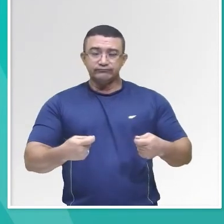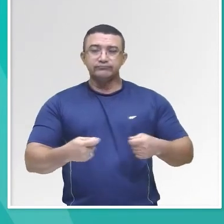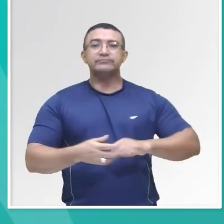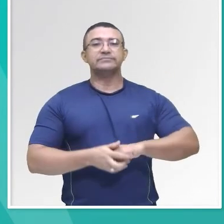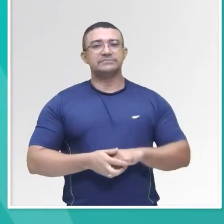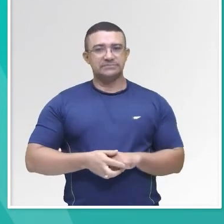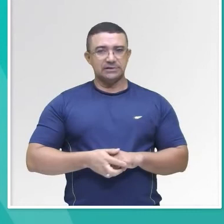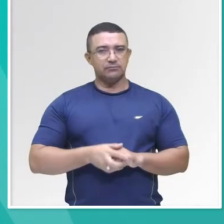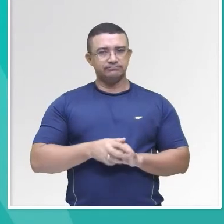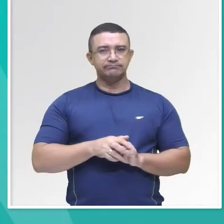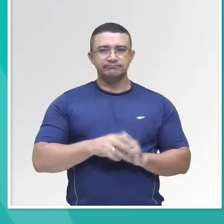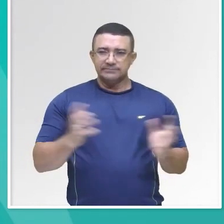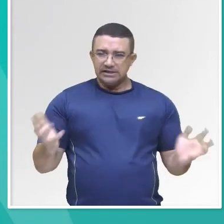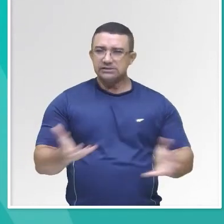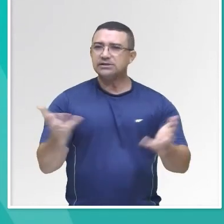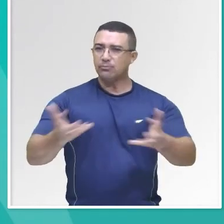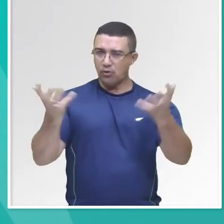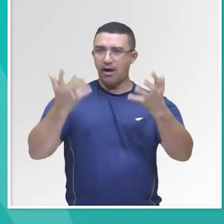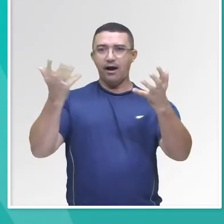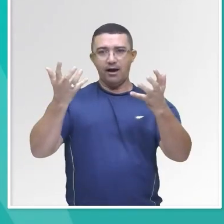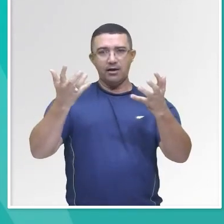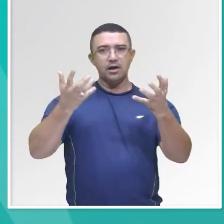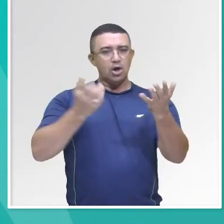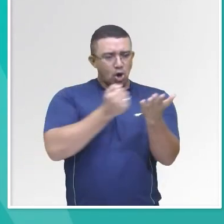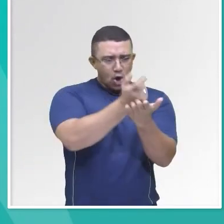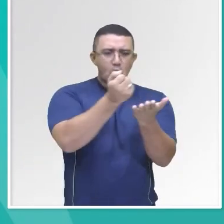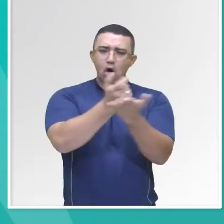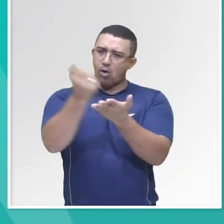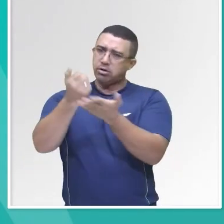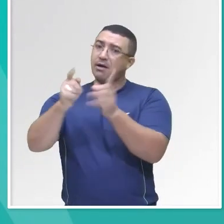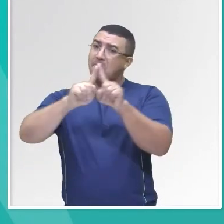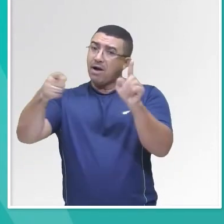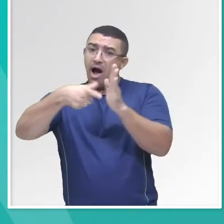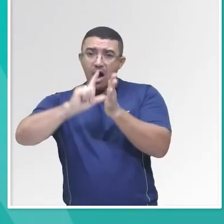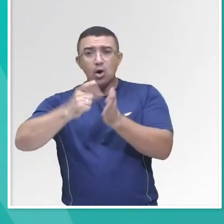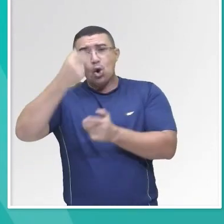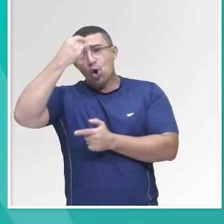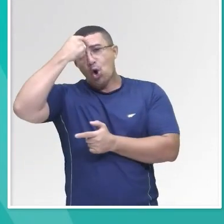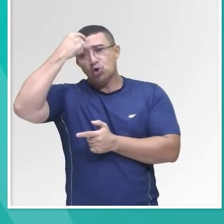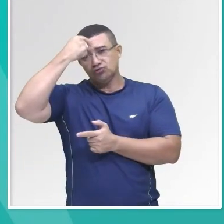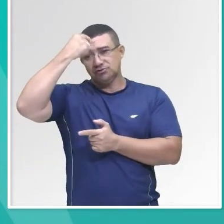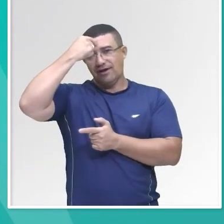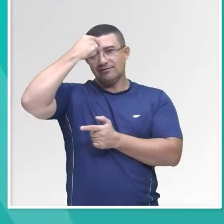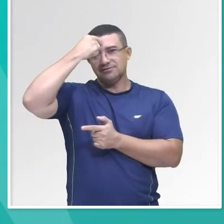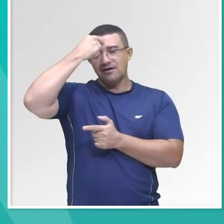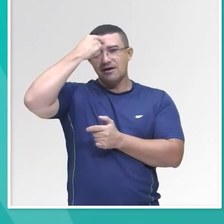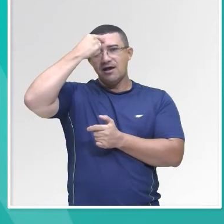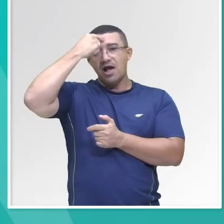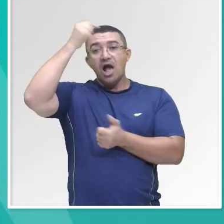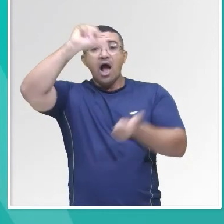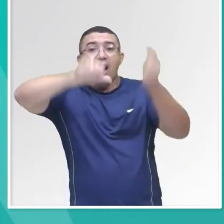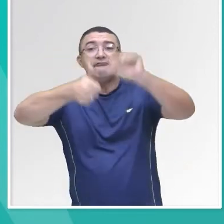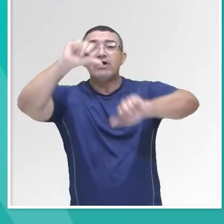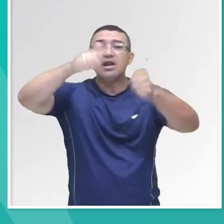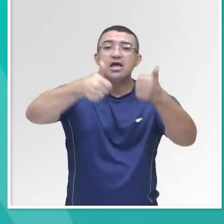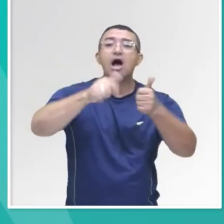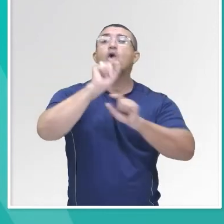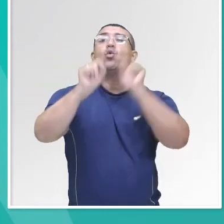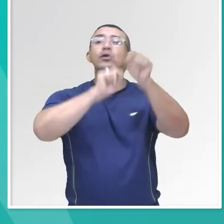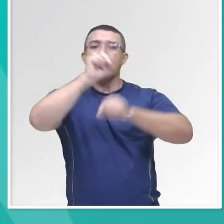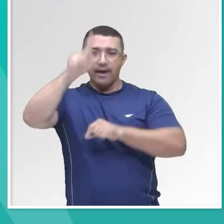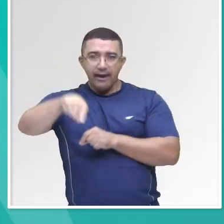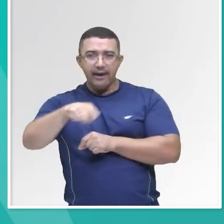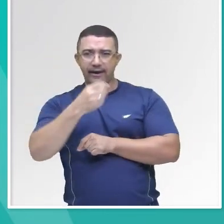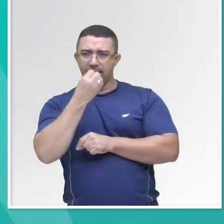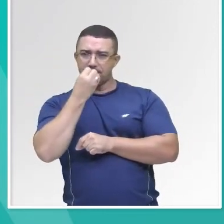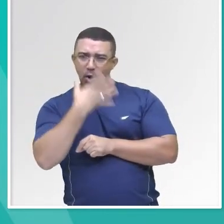consciente, deixe claro que possuir determinado produto implica avaliar o quanto aquilo é necessário naquele momento.